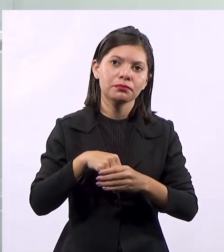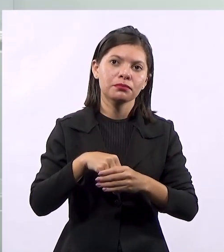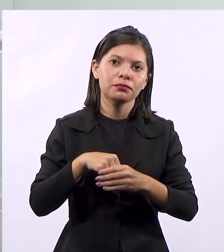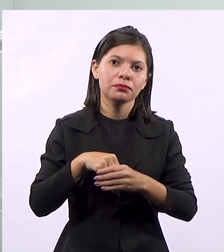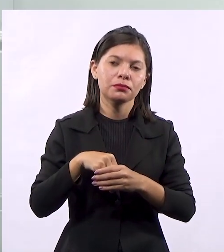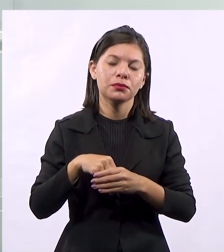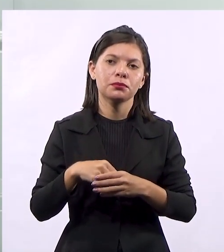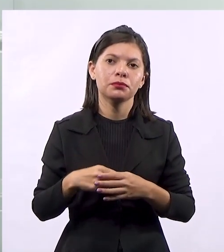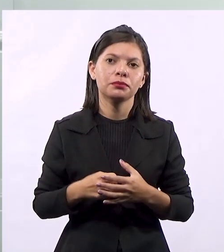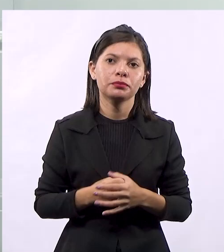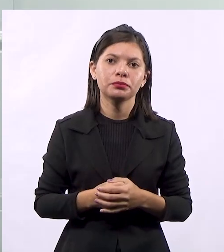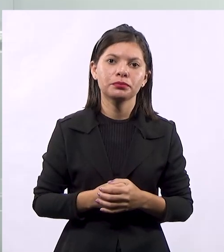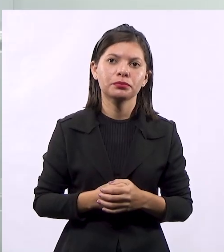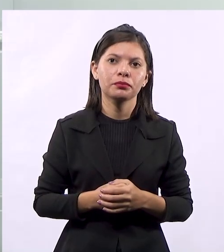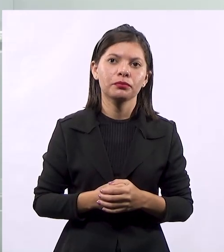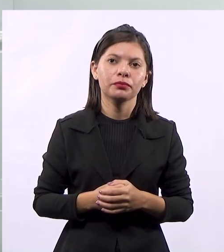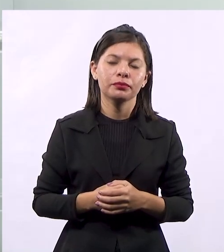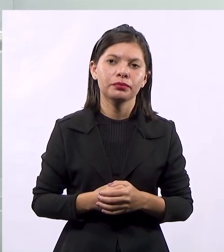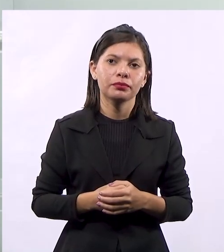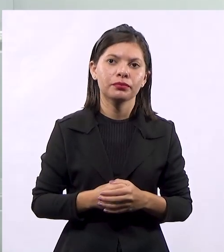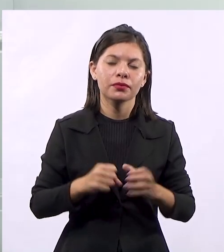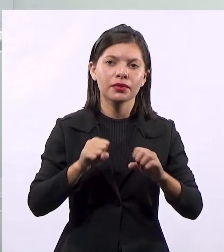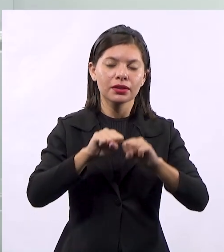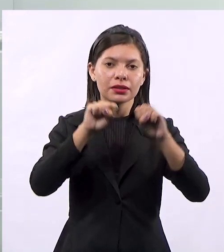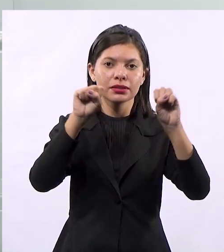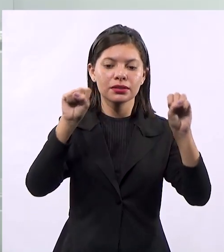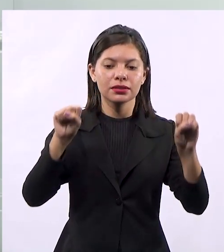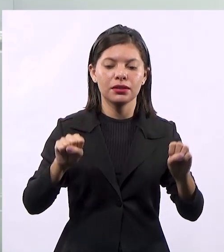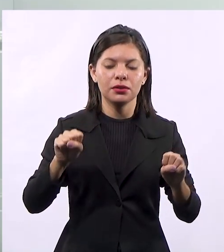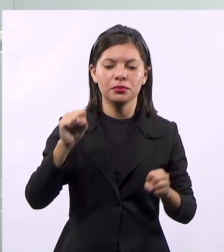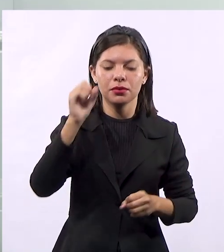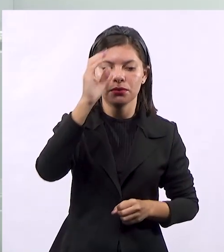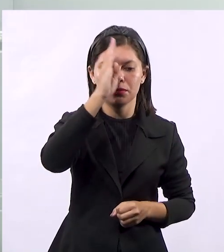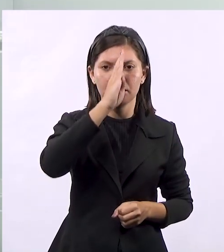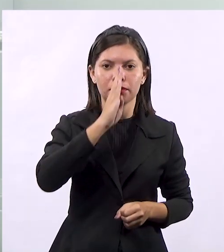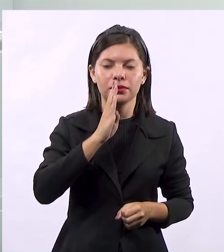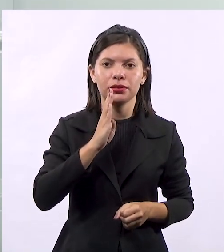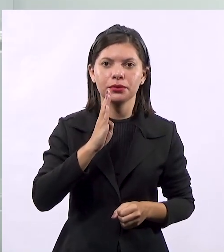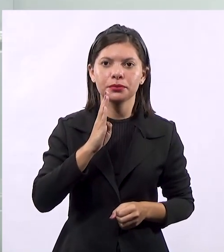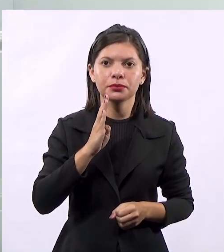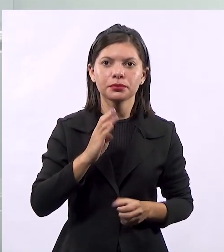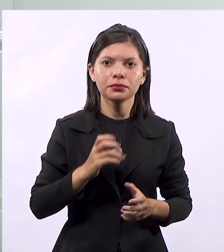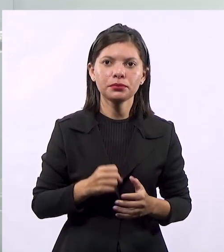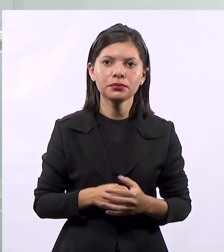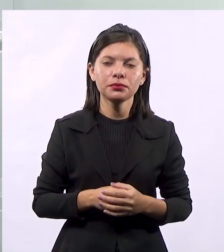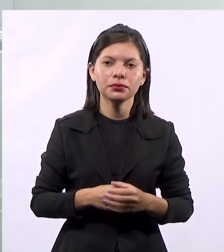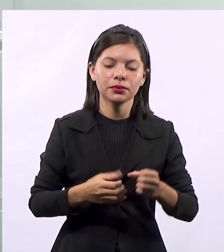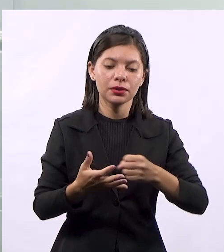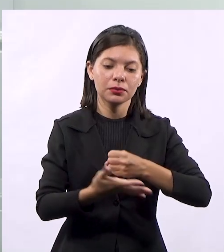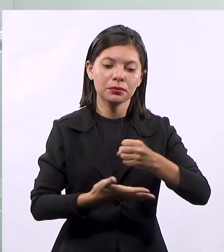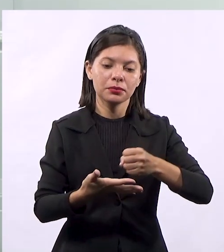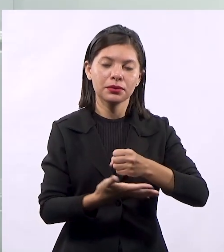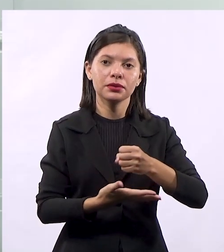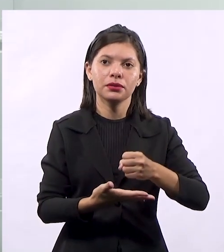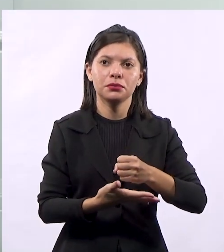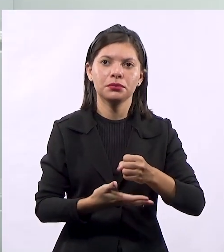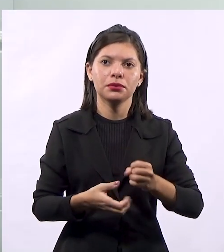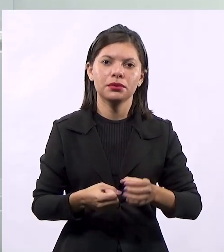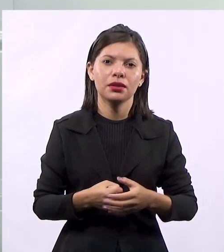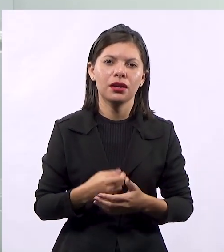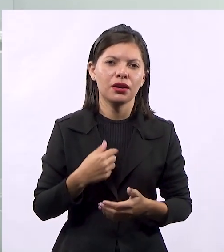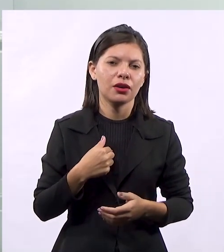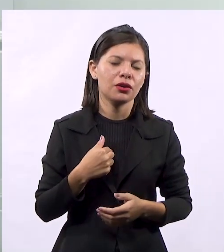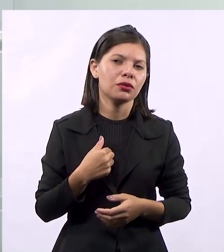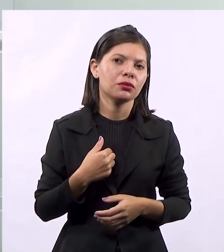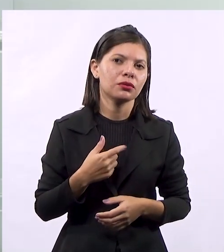sistema nacional, mas do sistema educacional de cada entidade, tá? Enquanto sistema educacional, ele deve se pautar por esses princípios. O